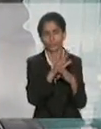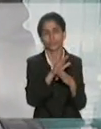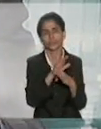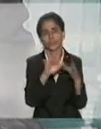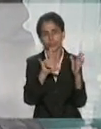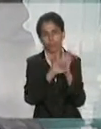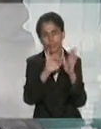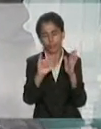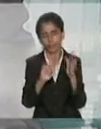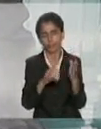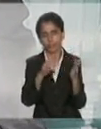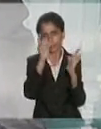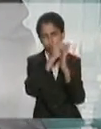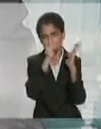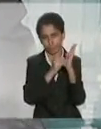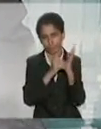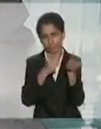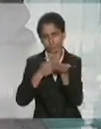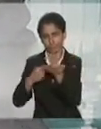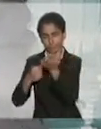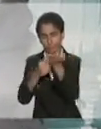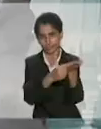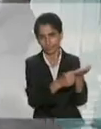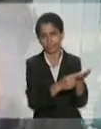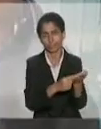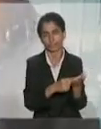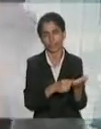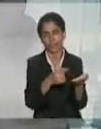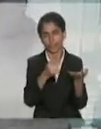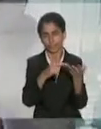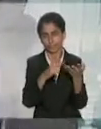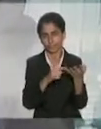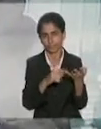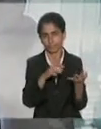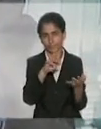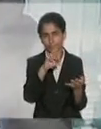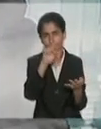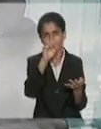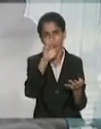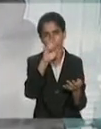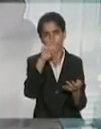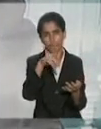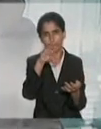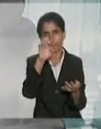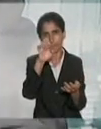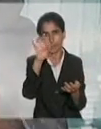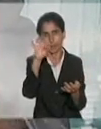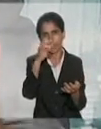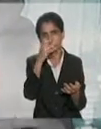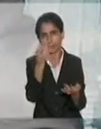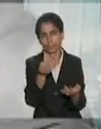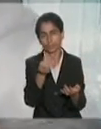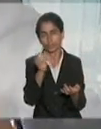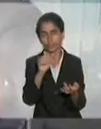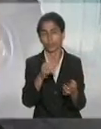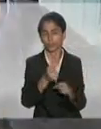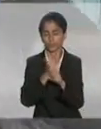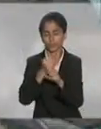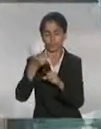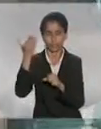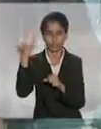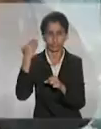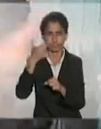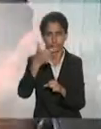Lei, decreto, convênio com FAZ e REPETRO. REPETRO, em 2014, fez com que a gente